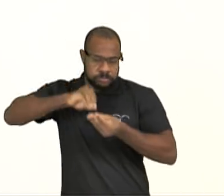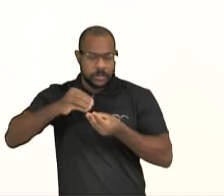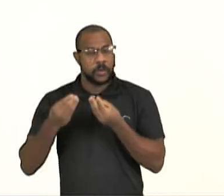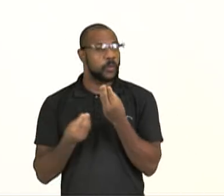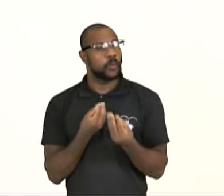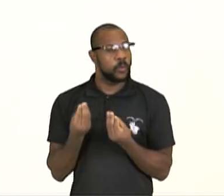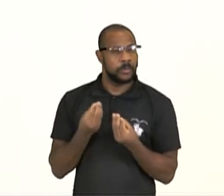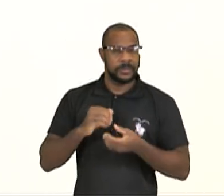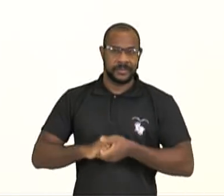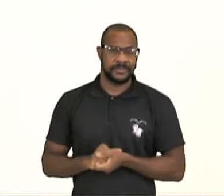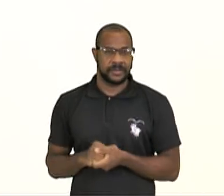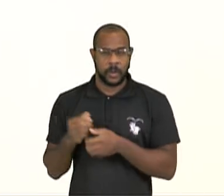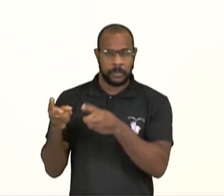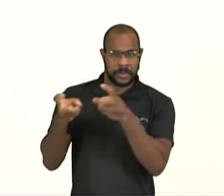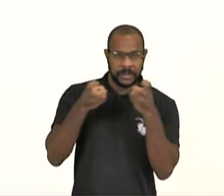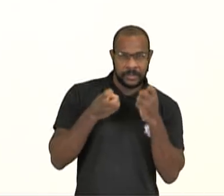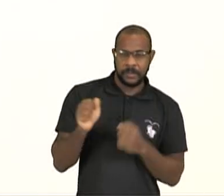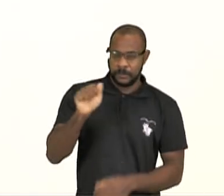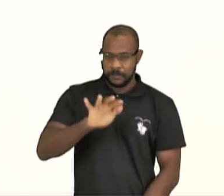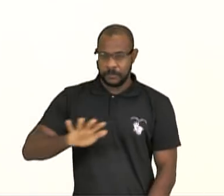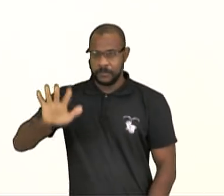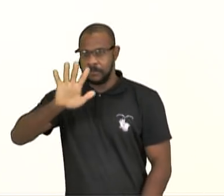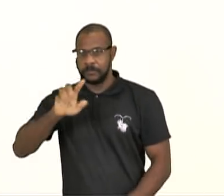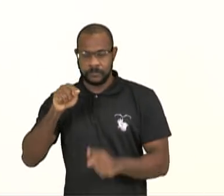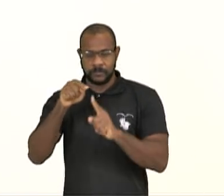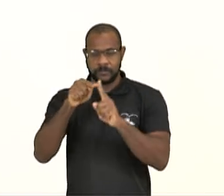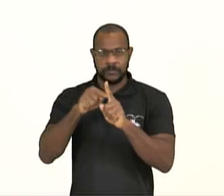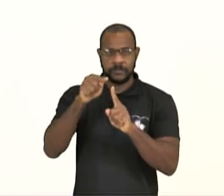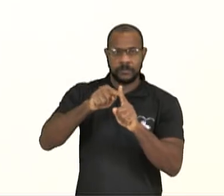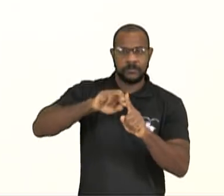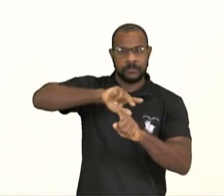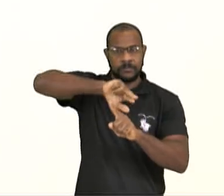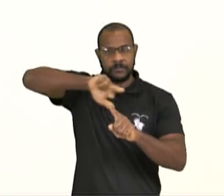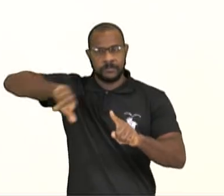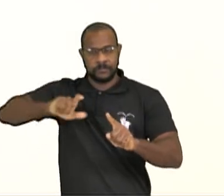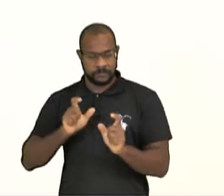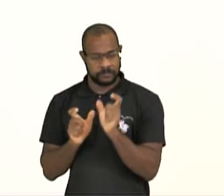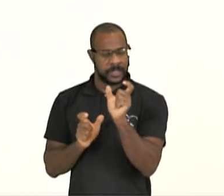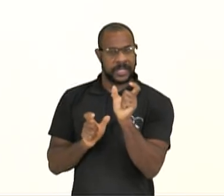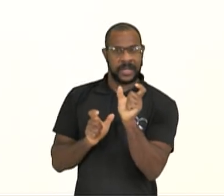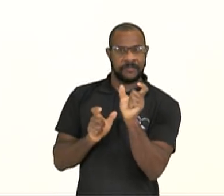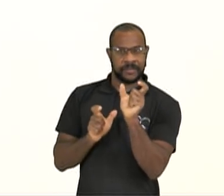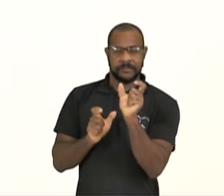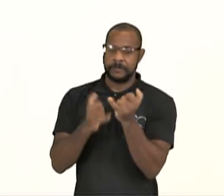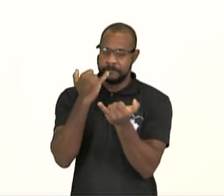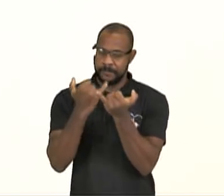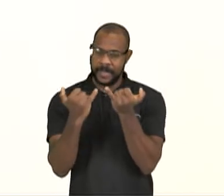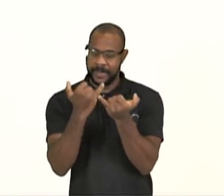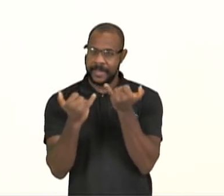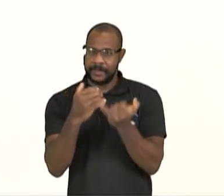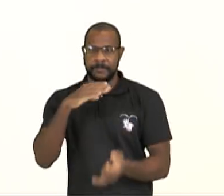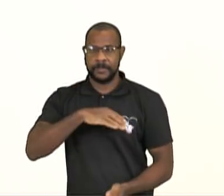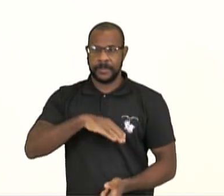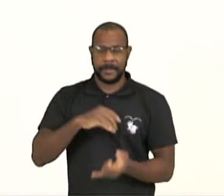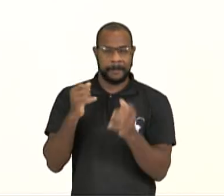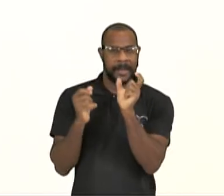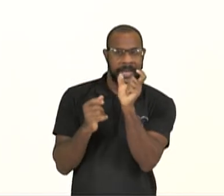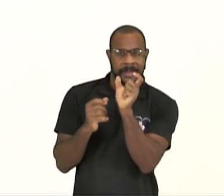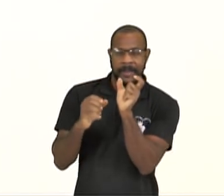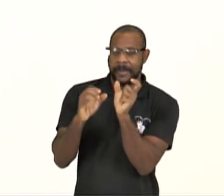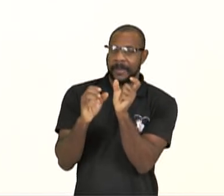compreende? Vamos observar as imagens e os títulos. Procurar por palavras cognatas. Já ouviu falar nessa